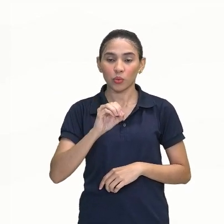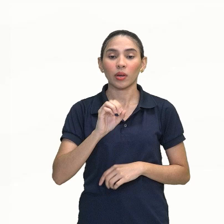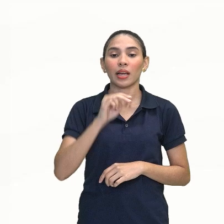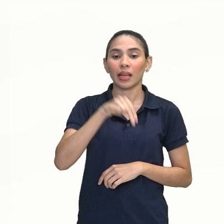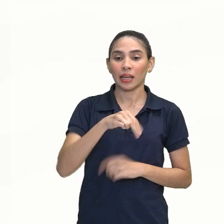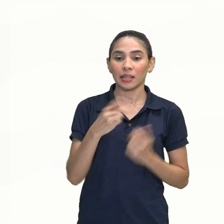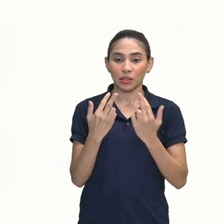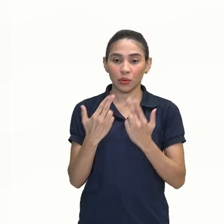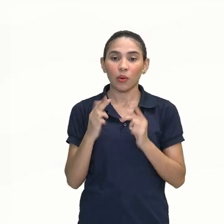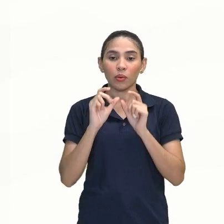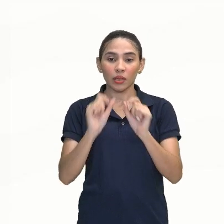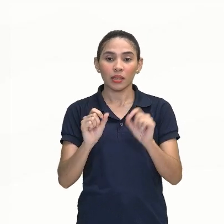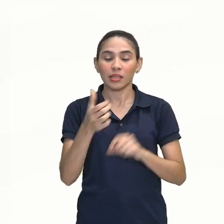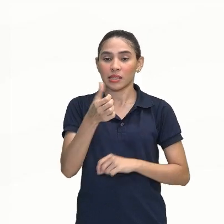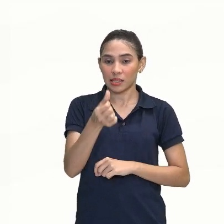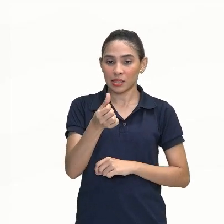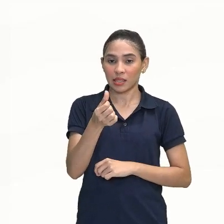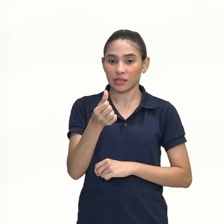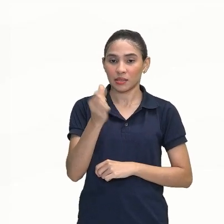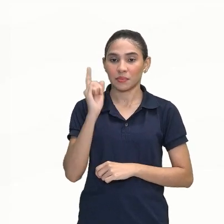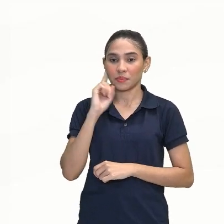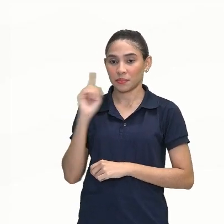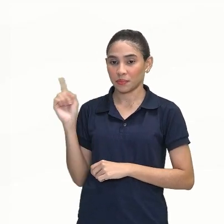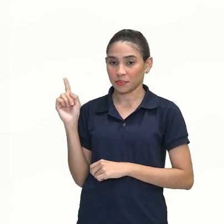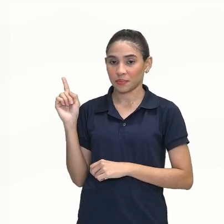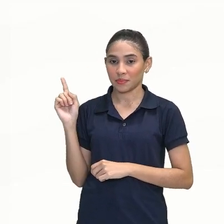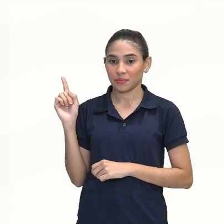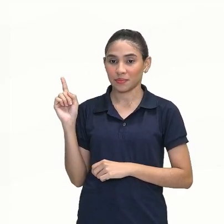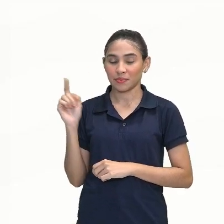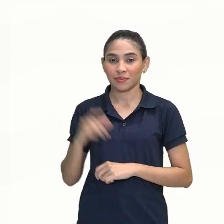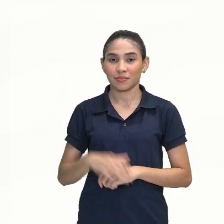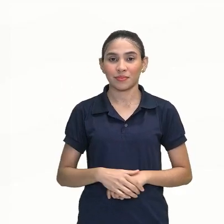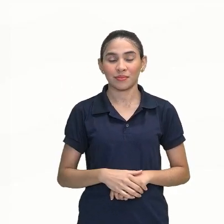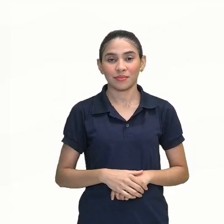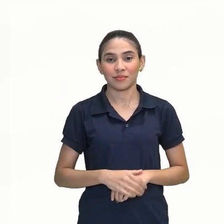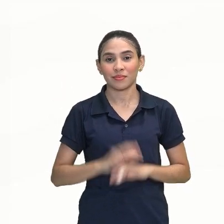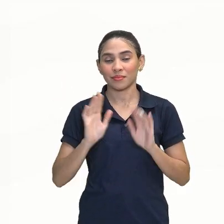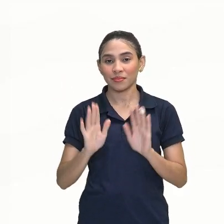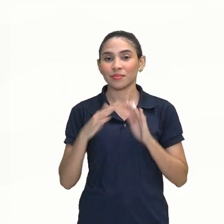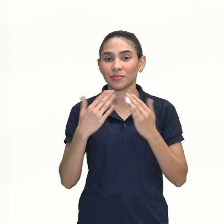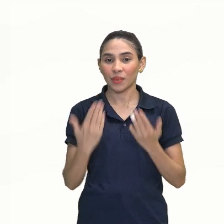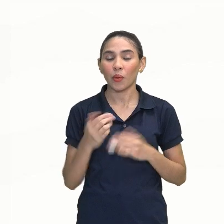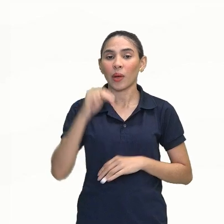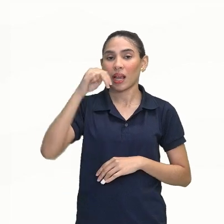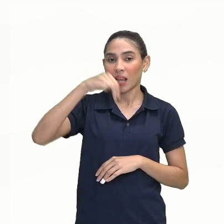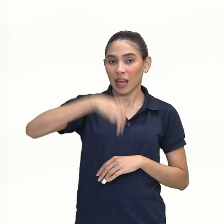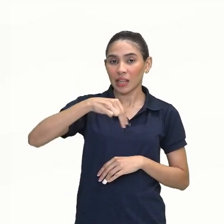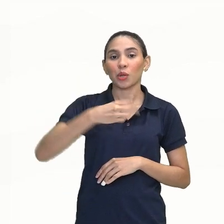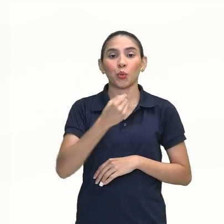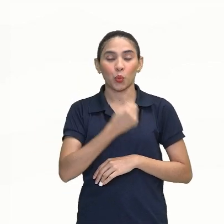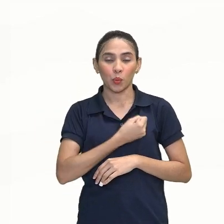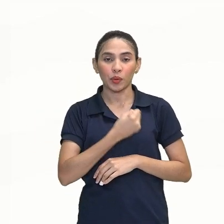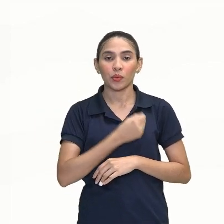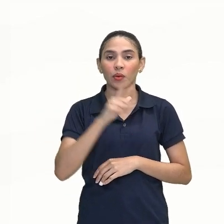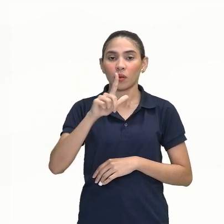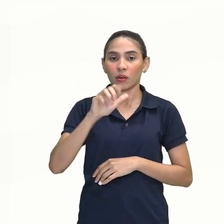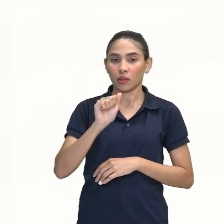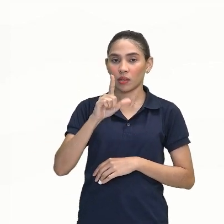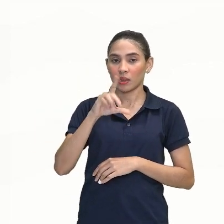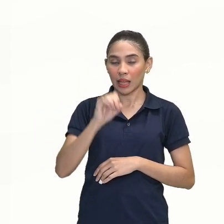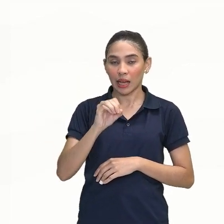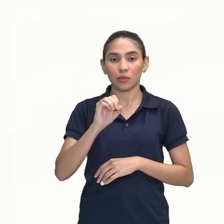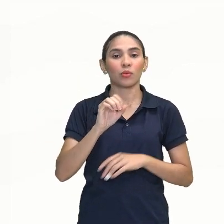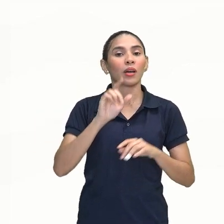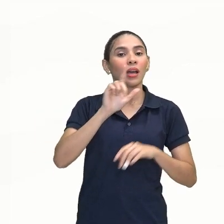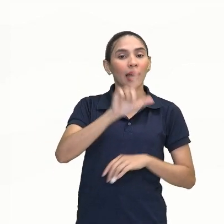N igual a 6. Tá bom? Então, meu N, número de lados. Meu